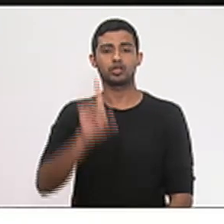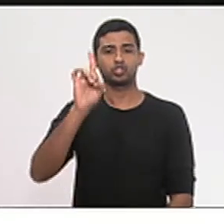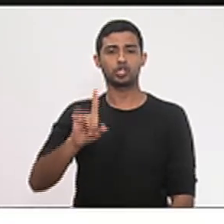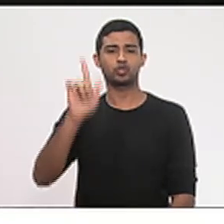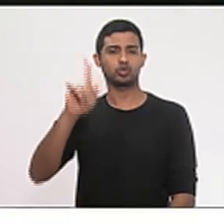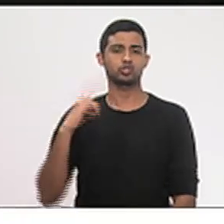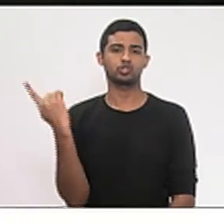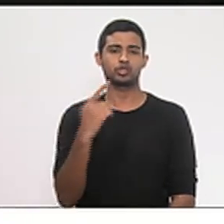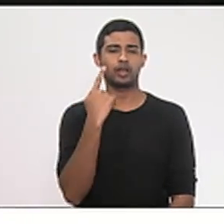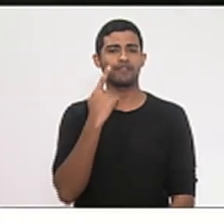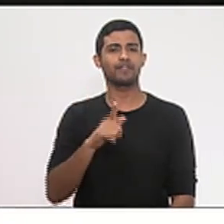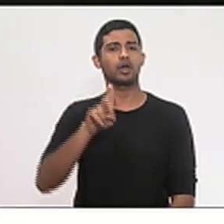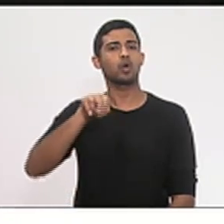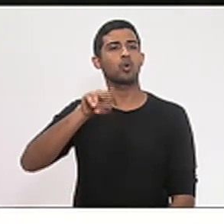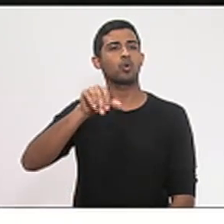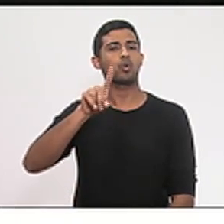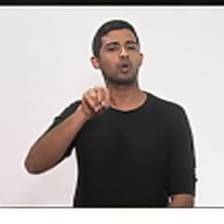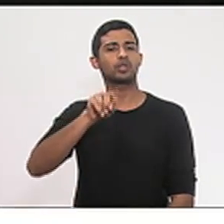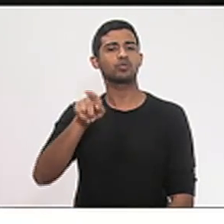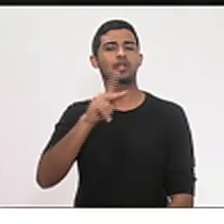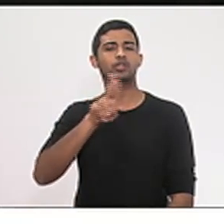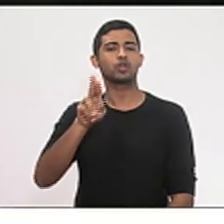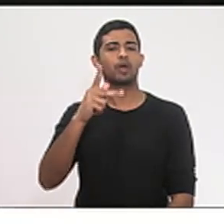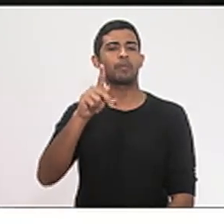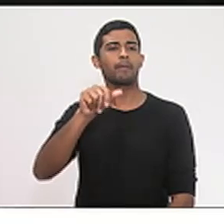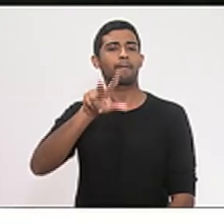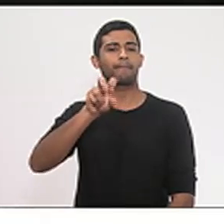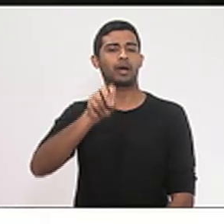diretor-geral do Comitê Guandu, Dr. Paulo de Tarso,